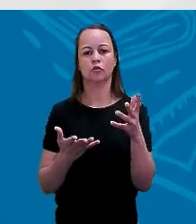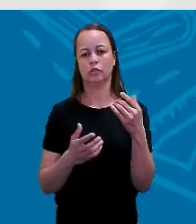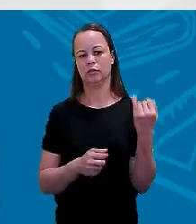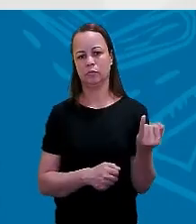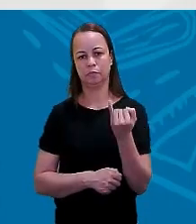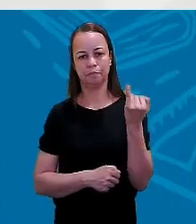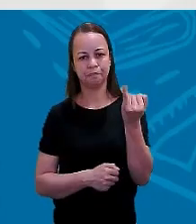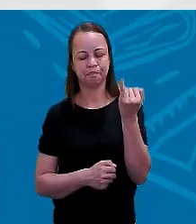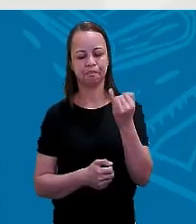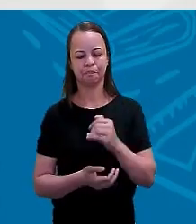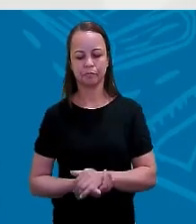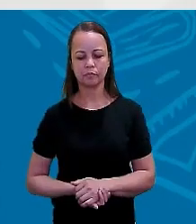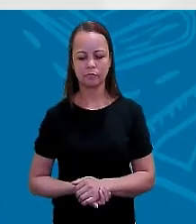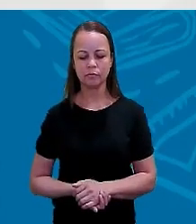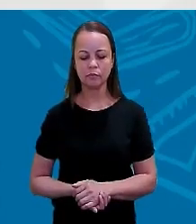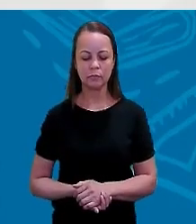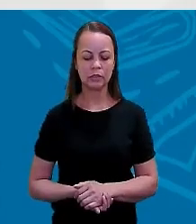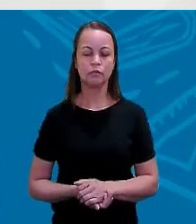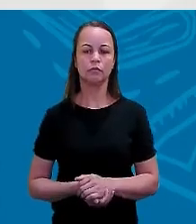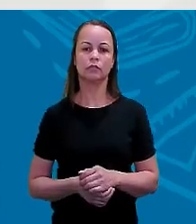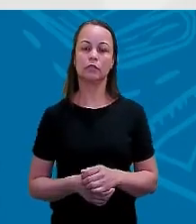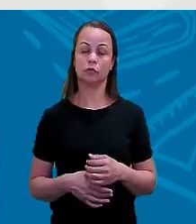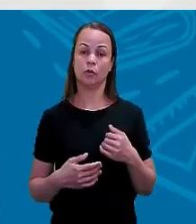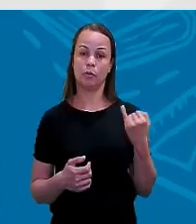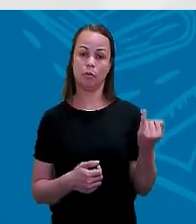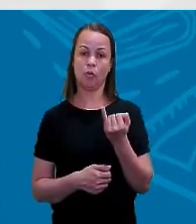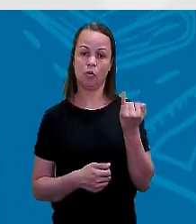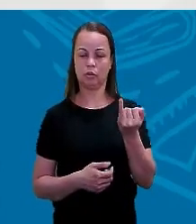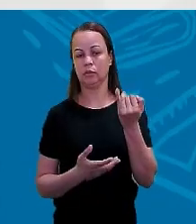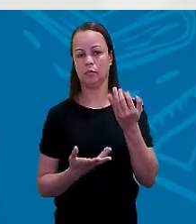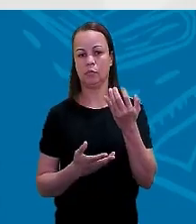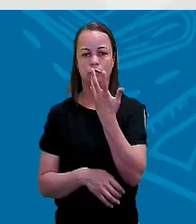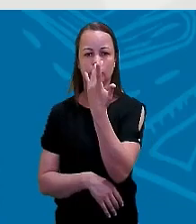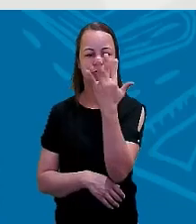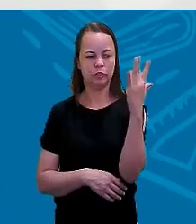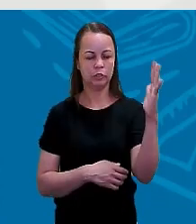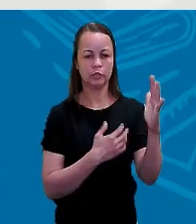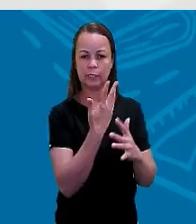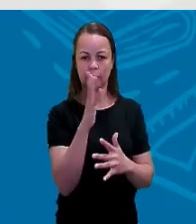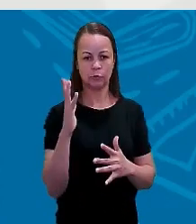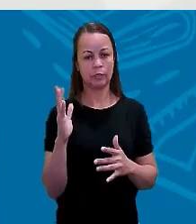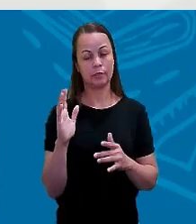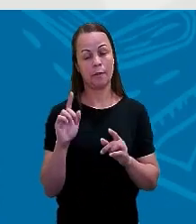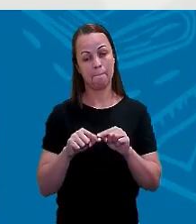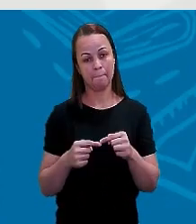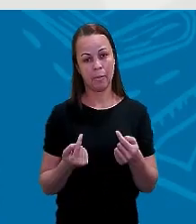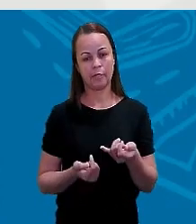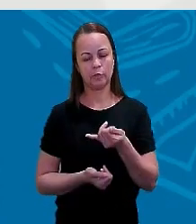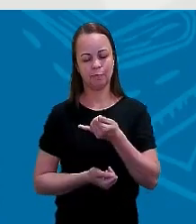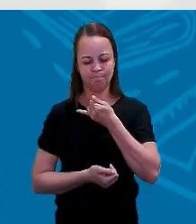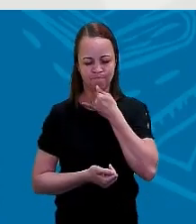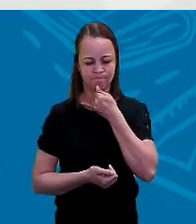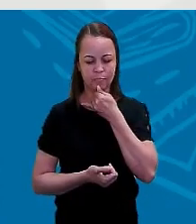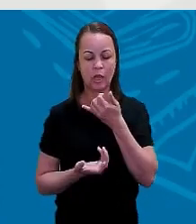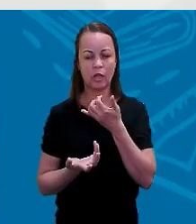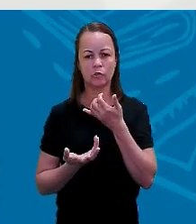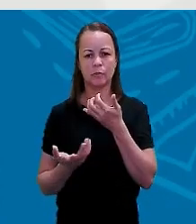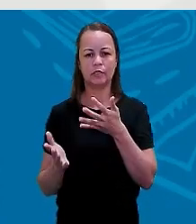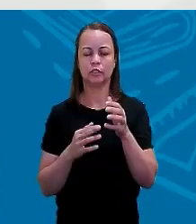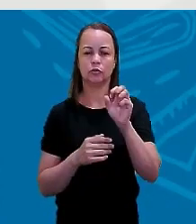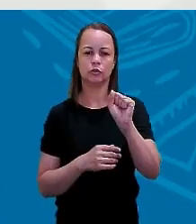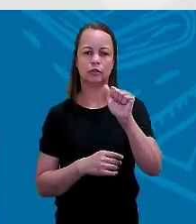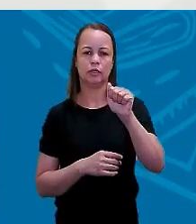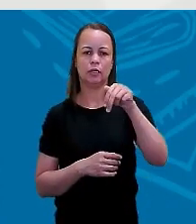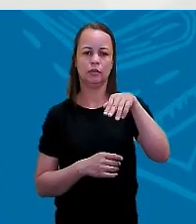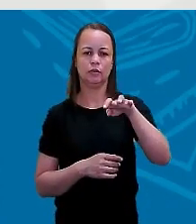que são tão ricas, né, do ponto de vista da natureza, mas que infelizmente ainda o saneamento ainda deixa muito